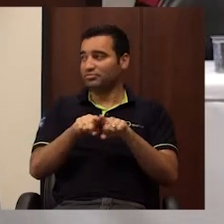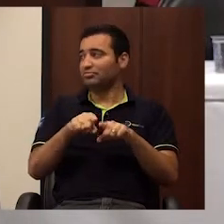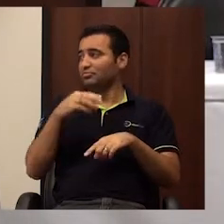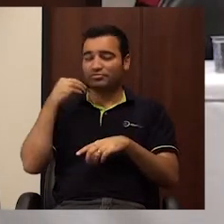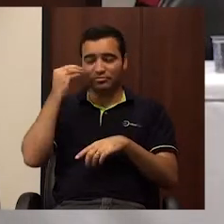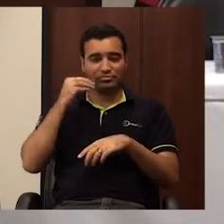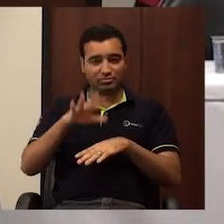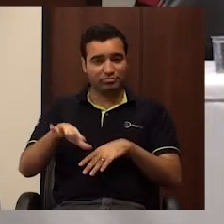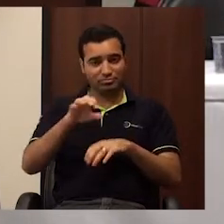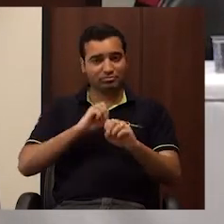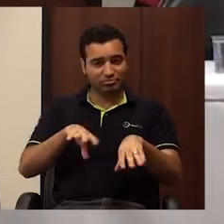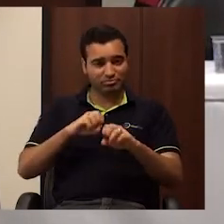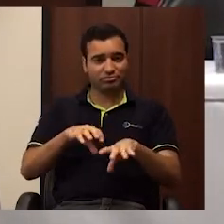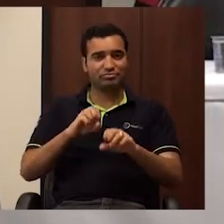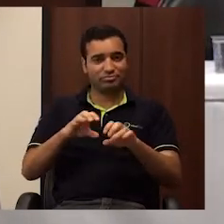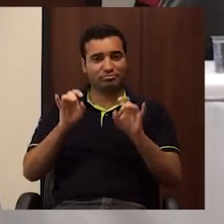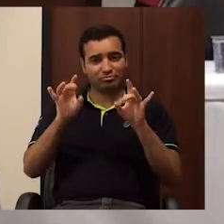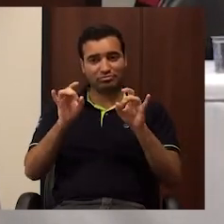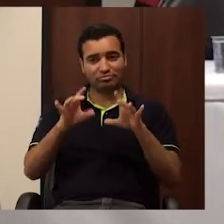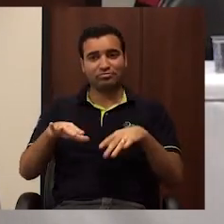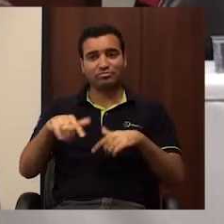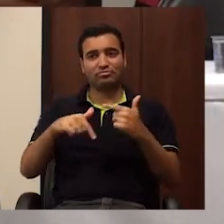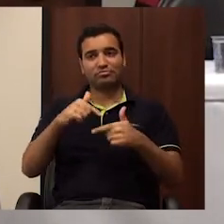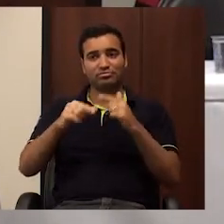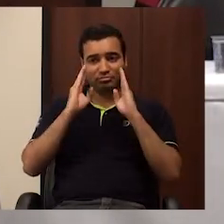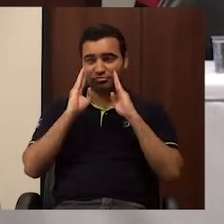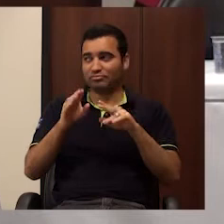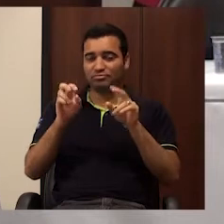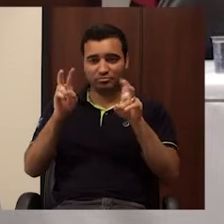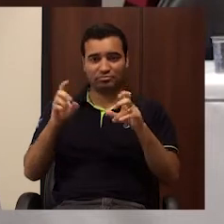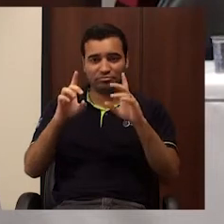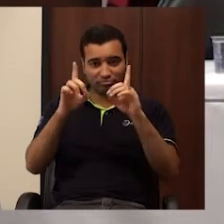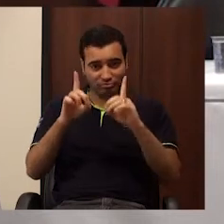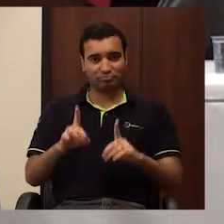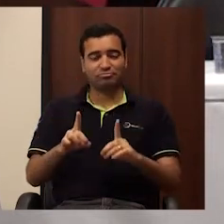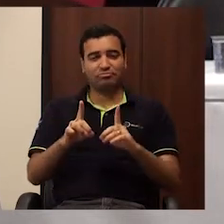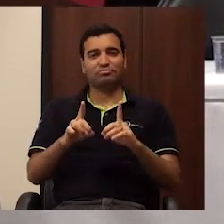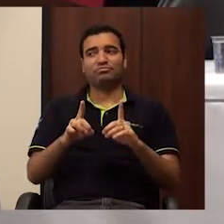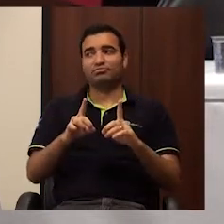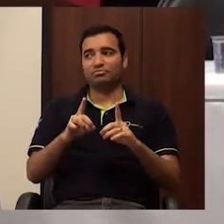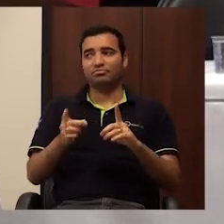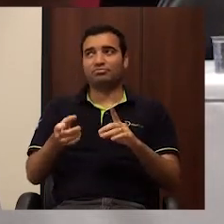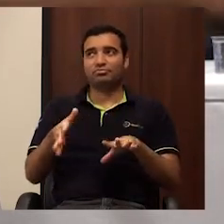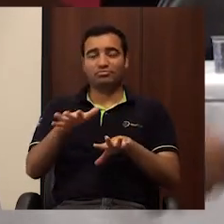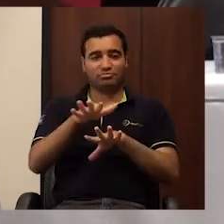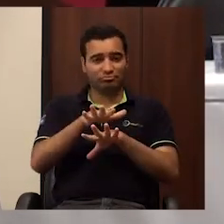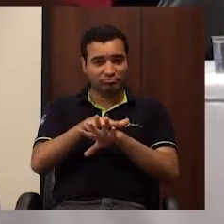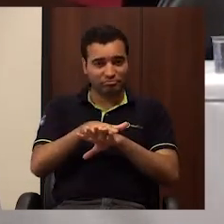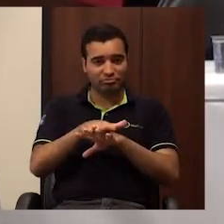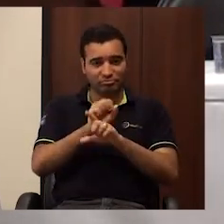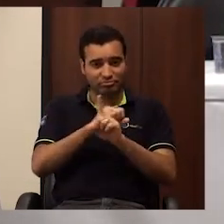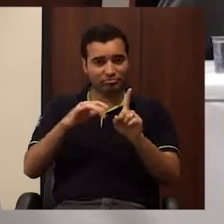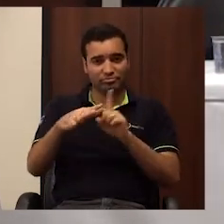área de educação, educação especial, atuando principalmente nos seguintes temas: deficiências, políticas públicas, inclusão social